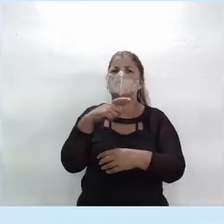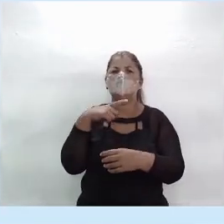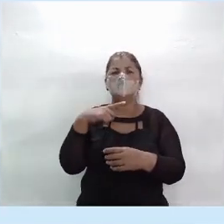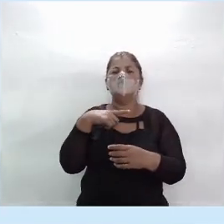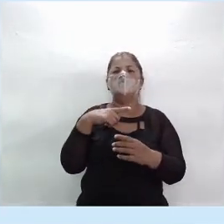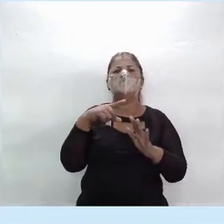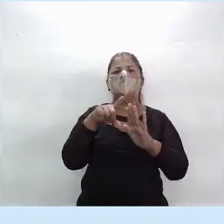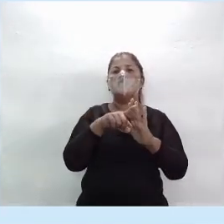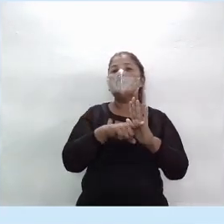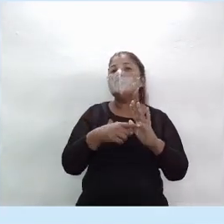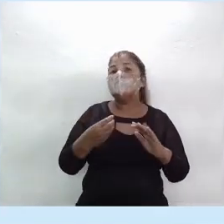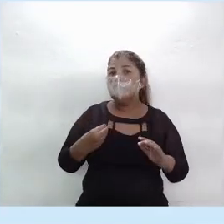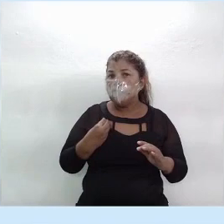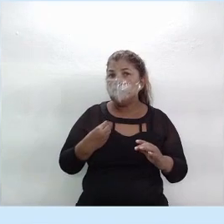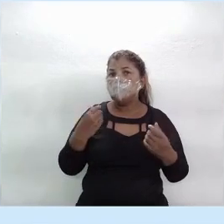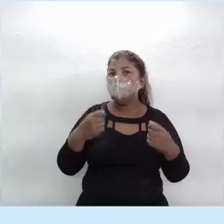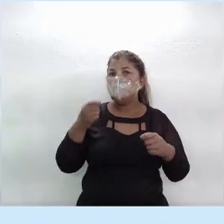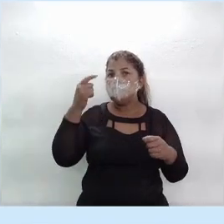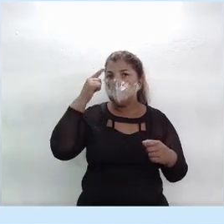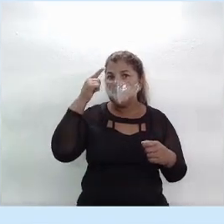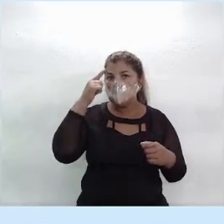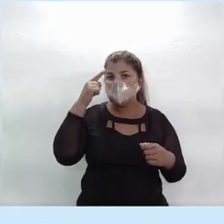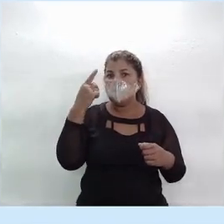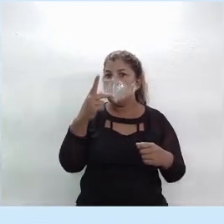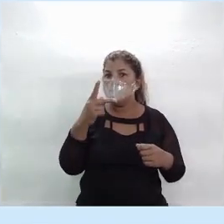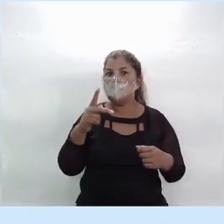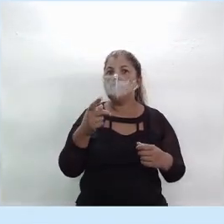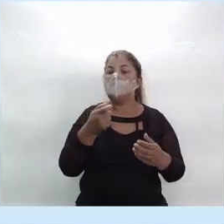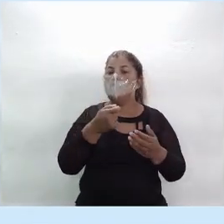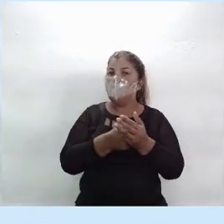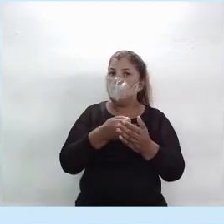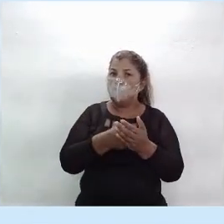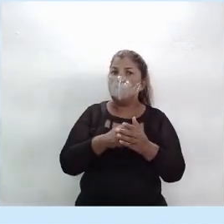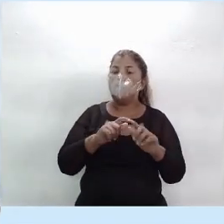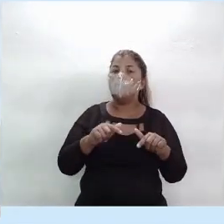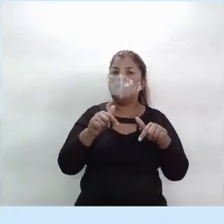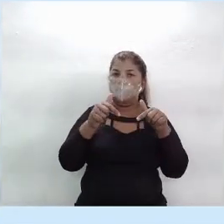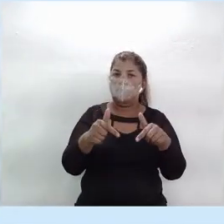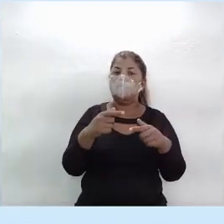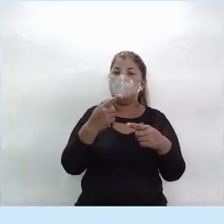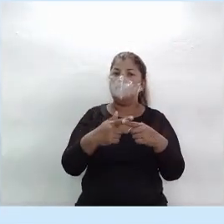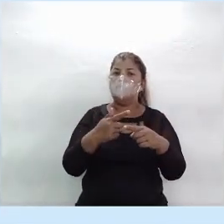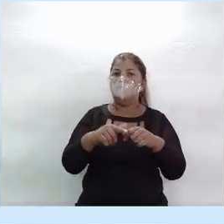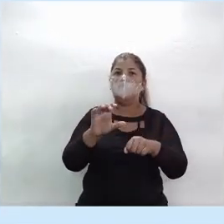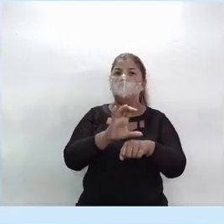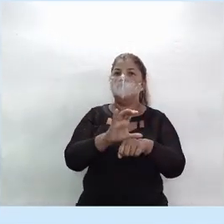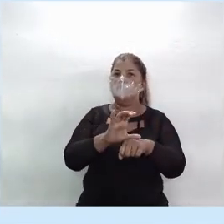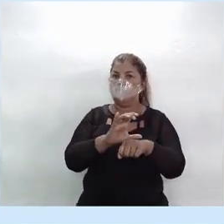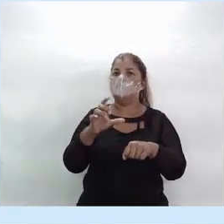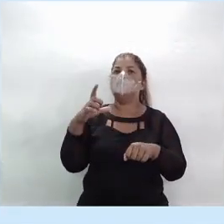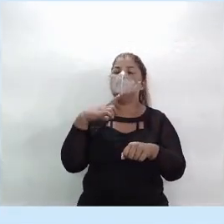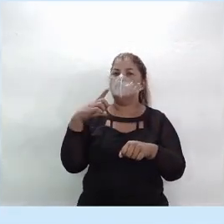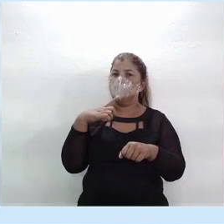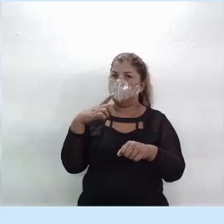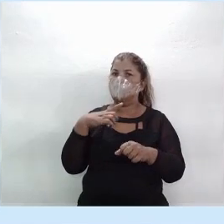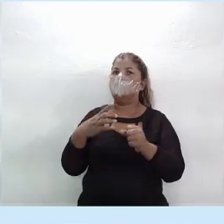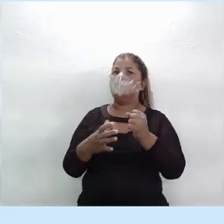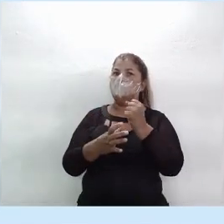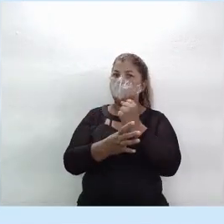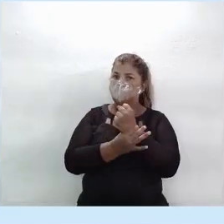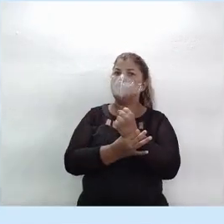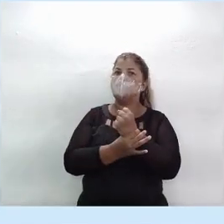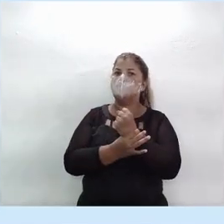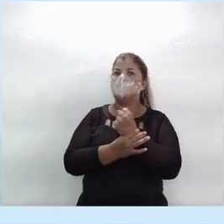o seu projeto de vida. Pense nele, lute por ele. Isso é assegurado aqui na Constituição, desde que